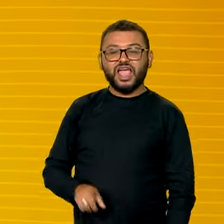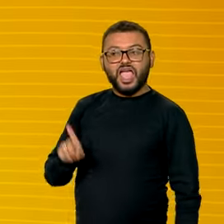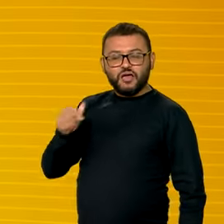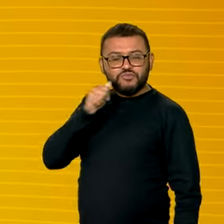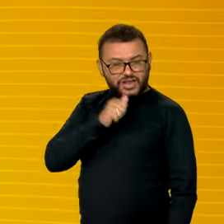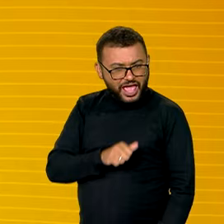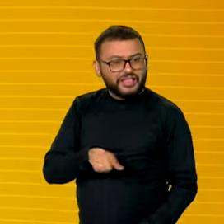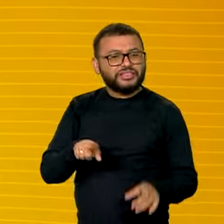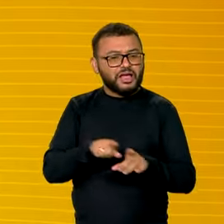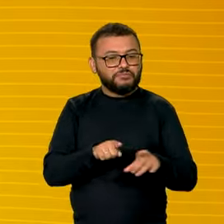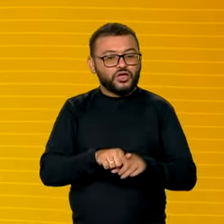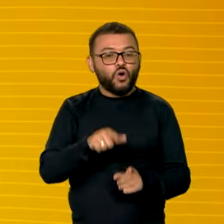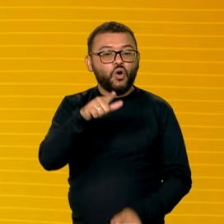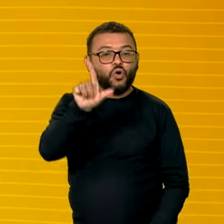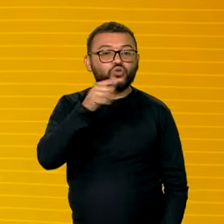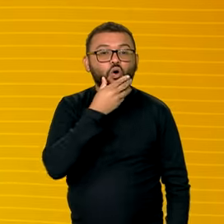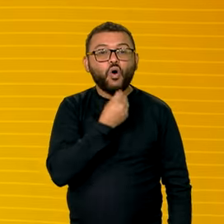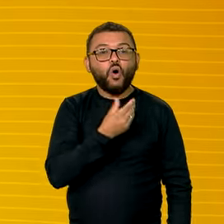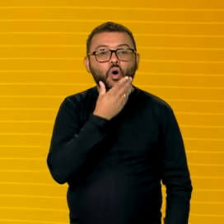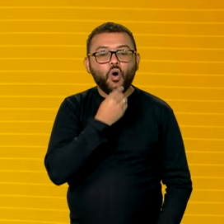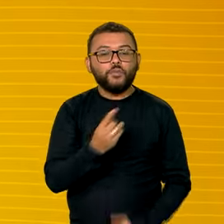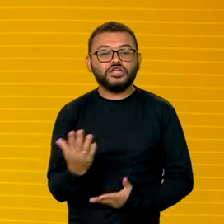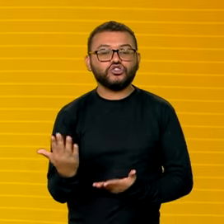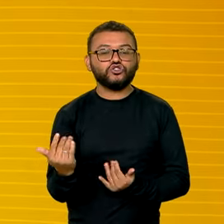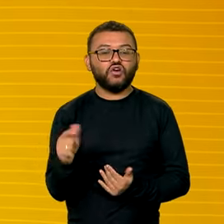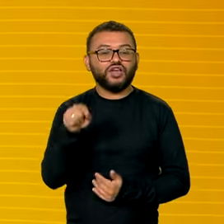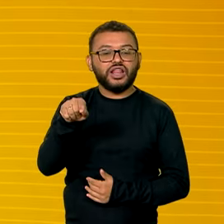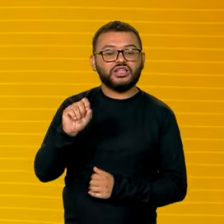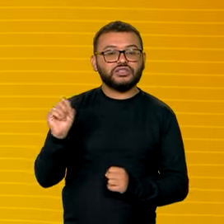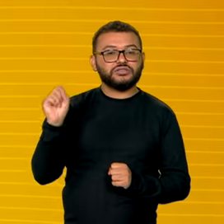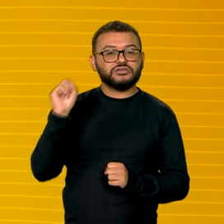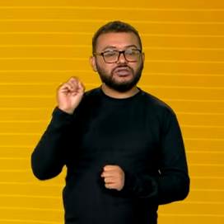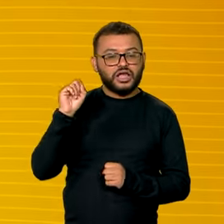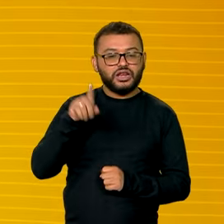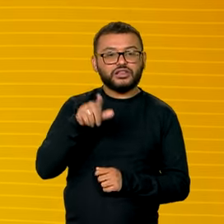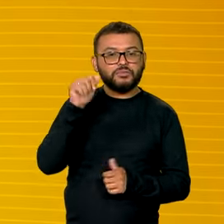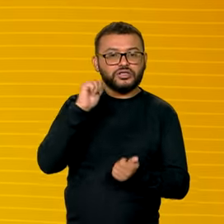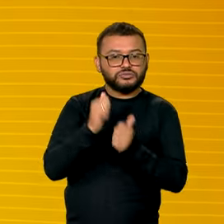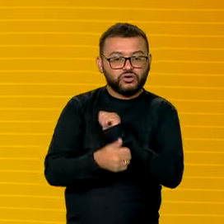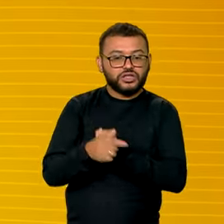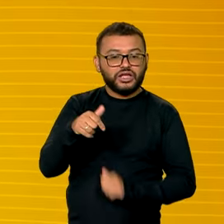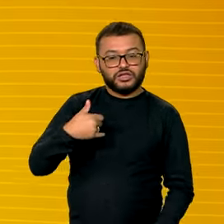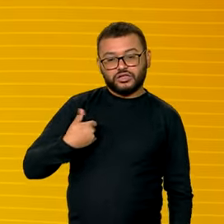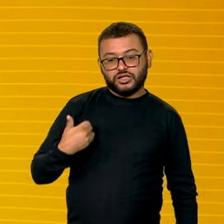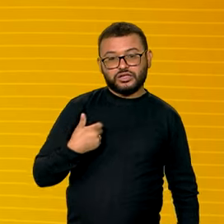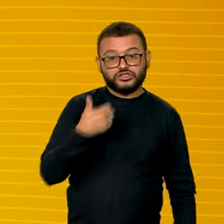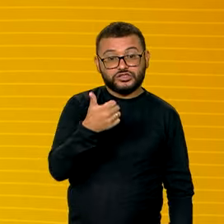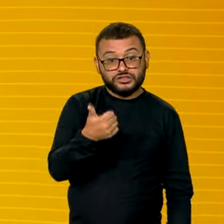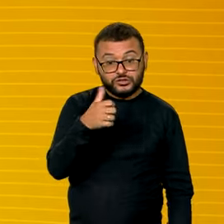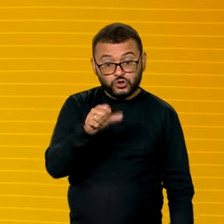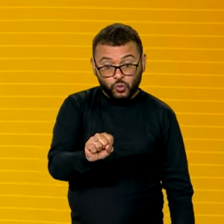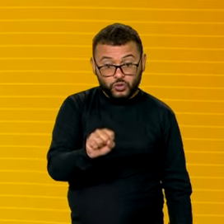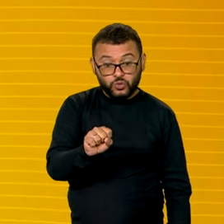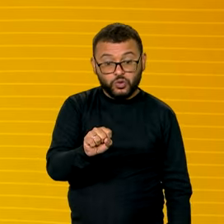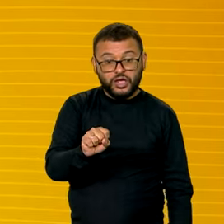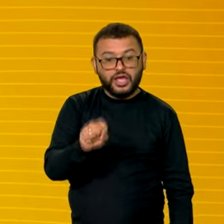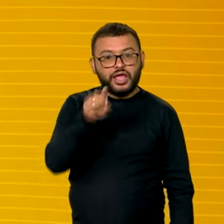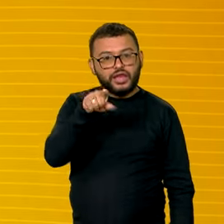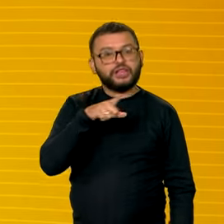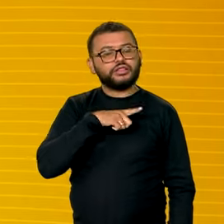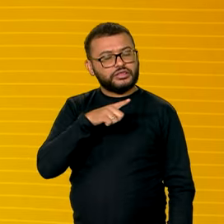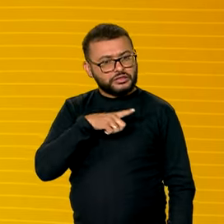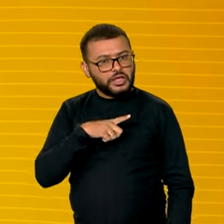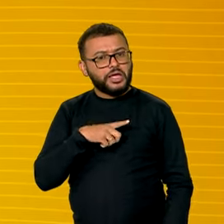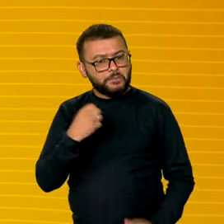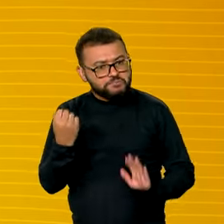Luísa, outro jovem atleta que já se destaca no esporte é o Rayan. Com apenas 18 anos, ele acumula